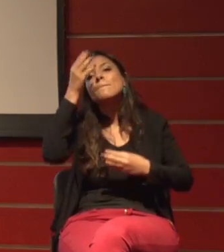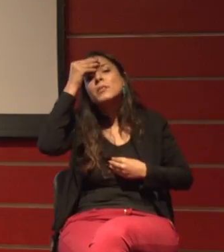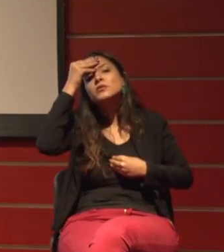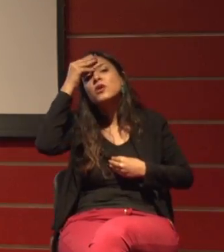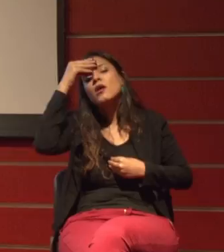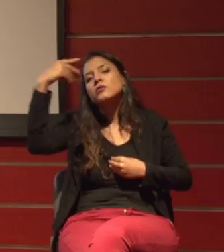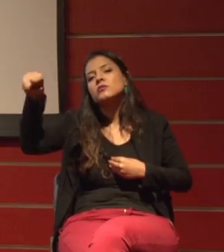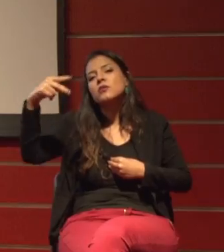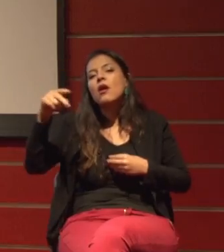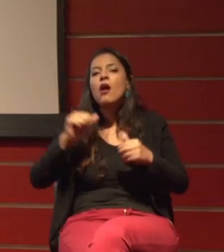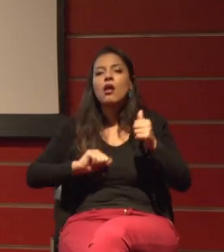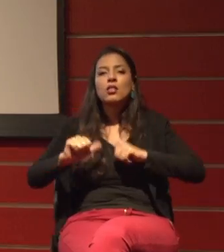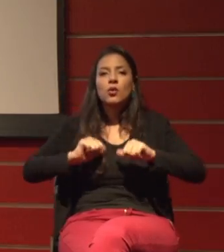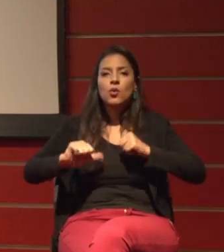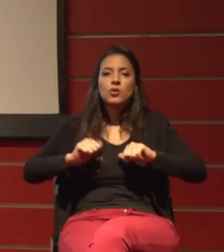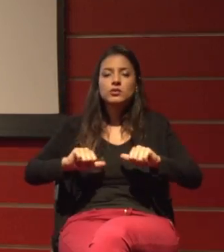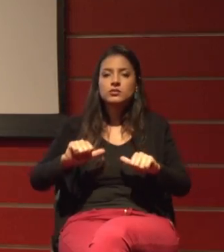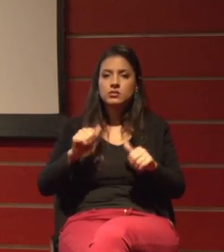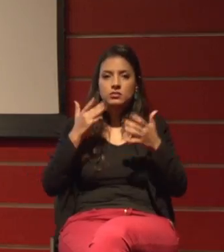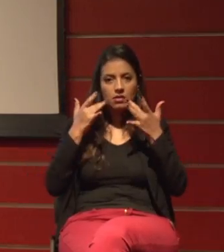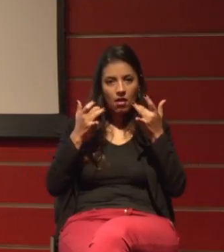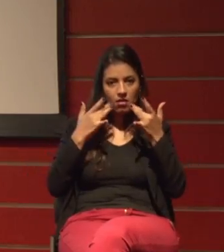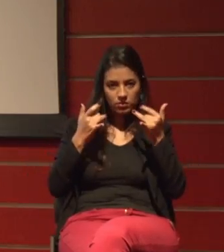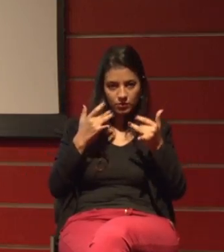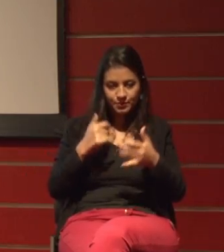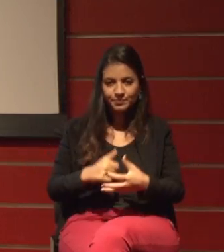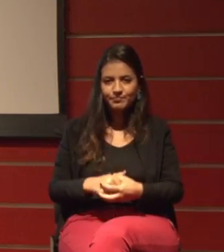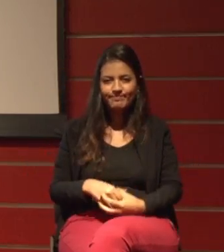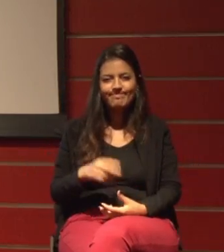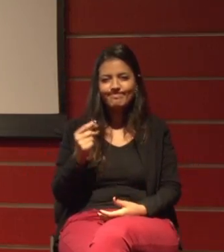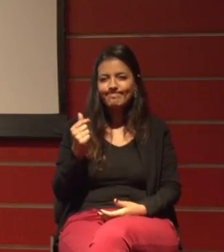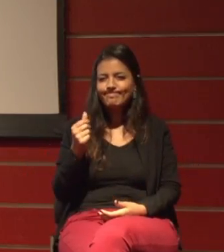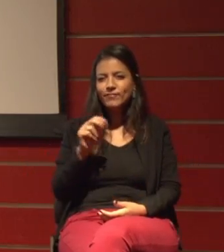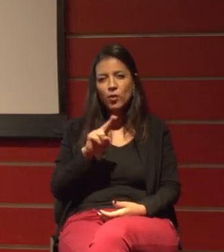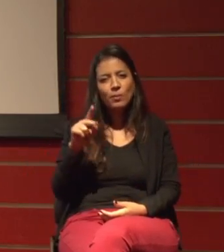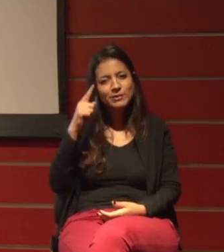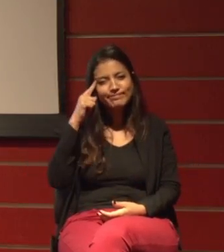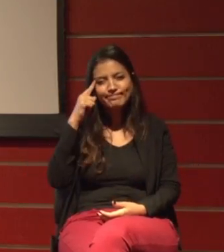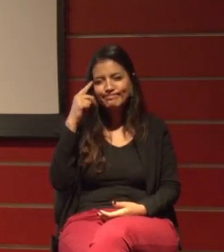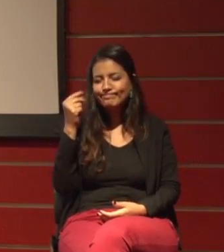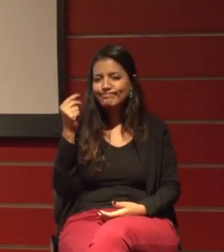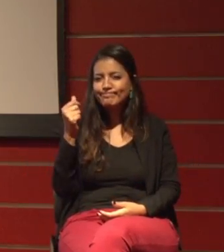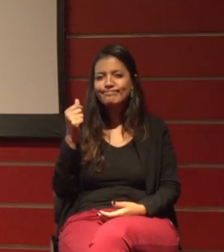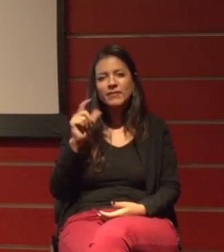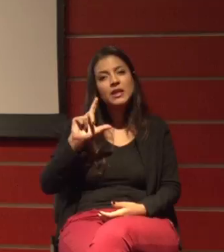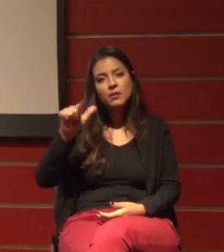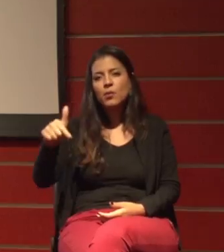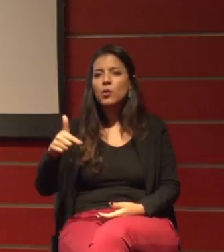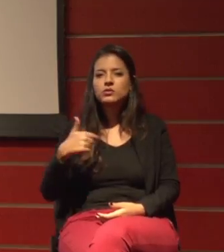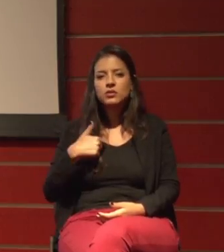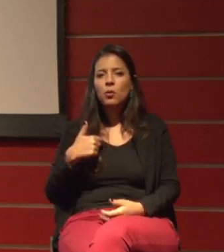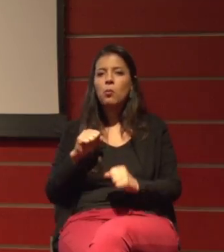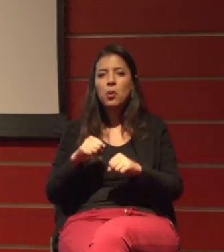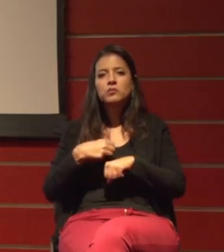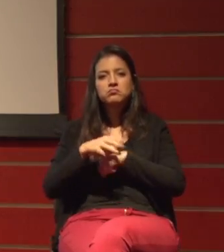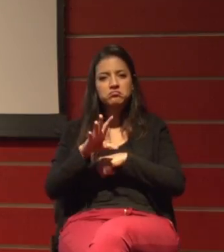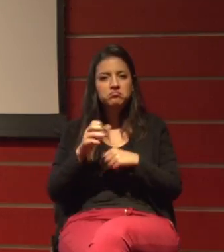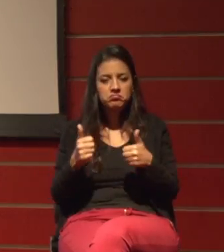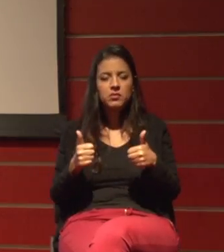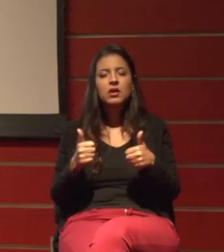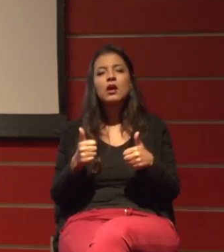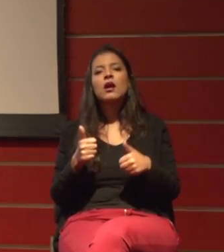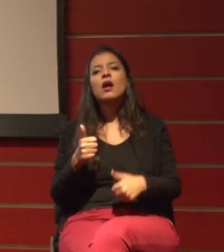é do ô meu Deus deu fugiu o nome mas depois se vocês quiserem eu posso passar para vocês